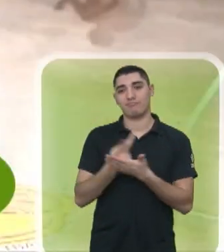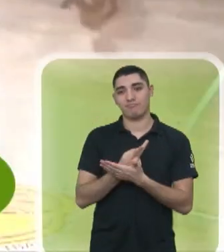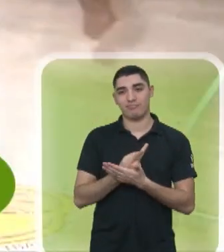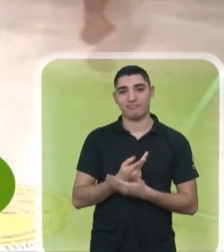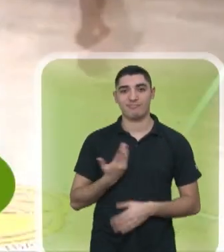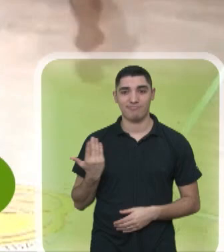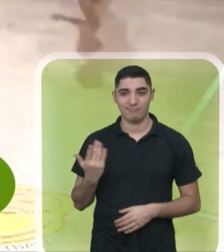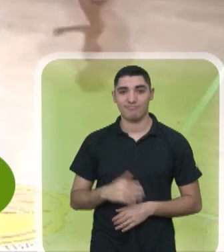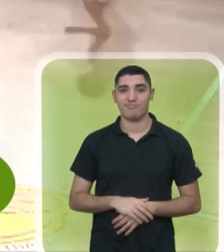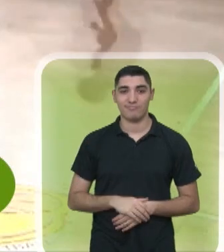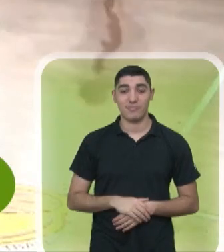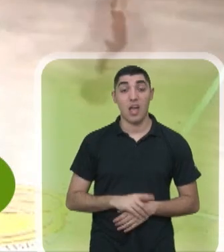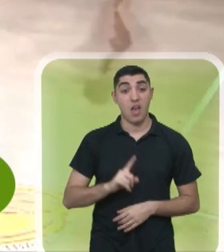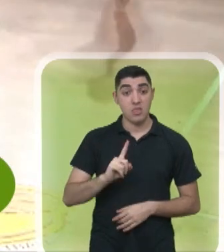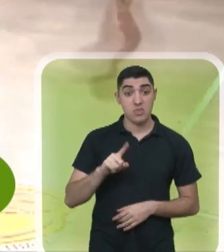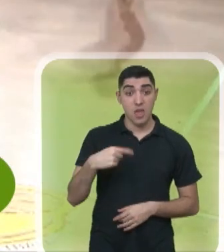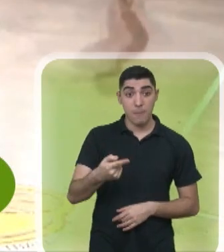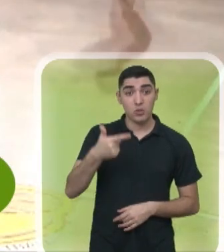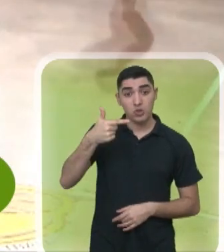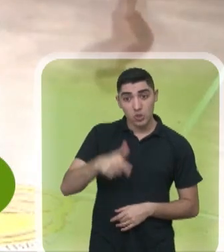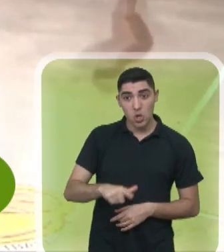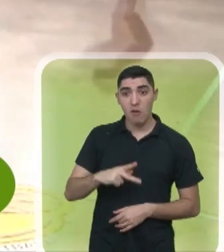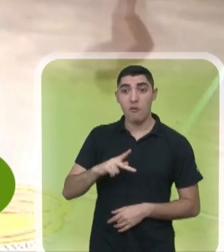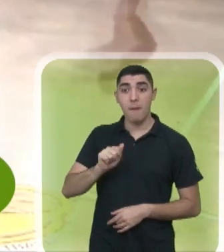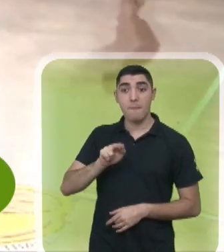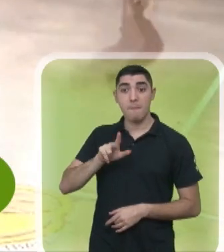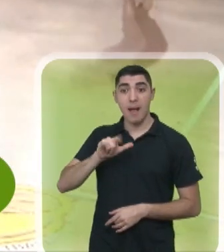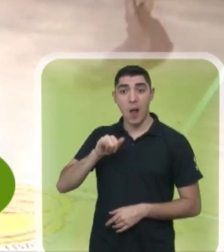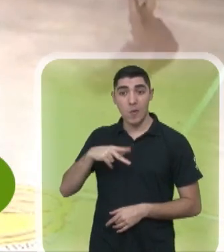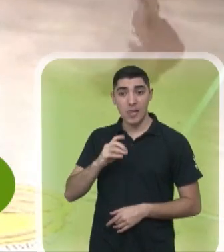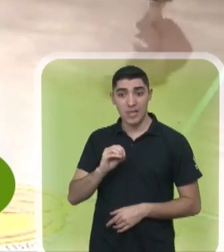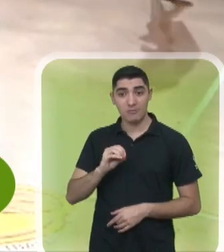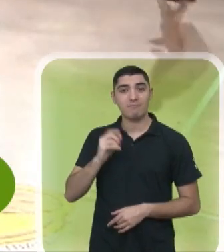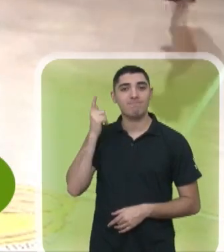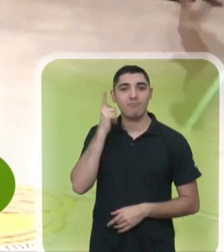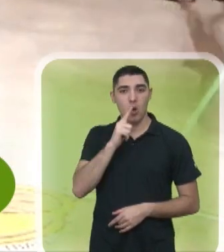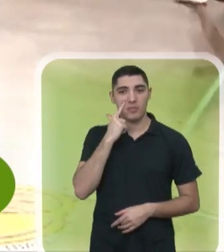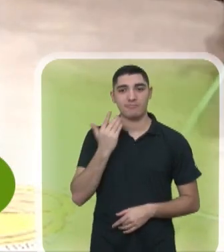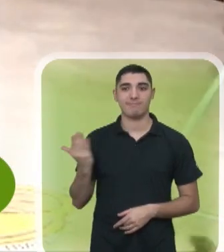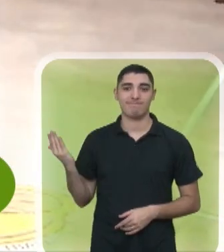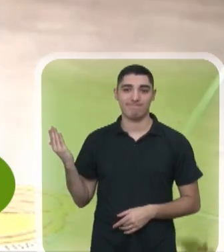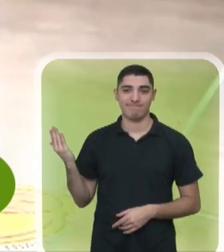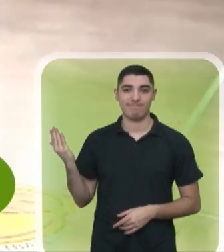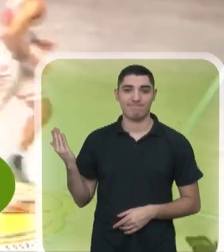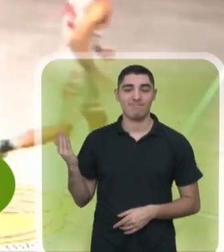bico. Segundos depois, de novo, Paulinho Borassini anotou mais 2 para os donos da casa,